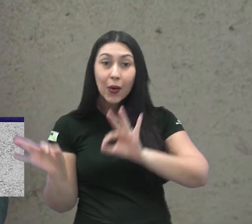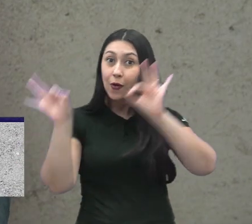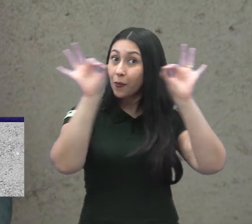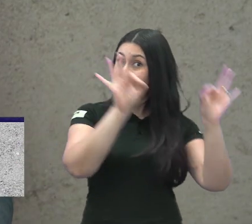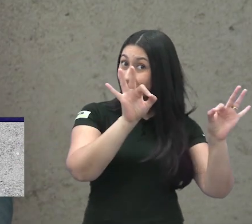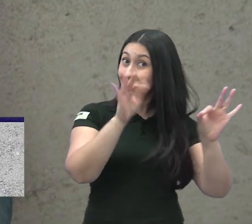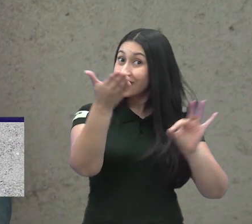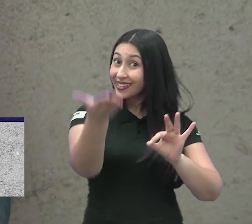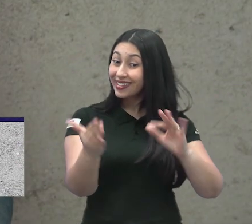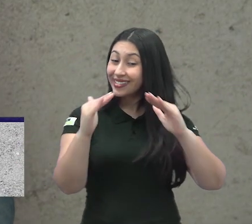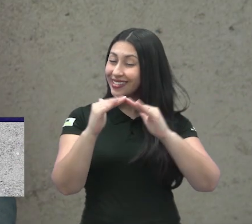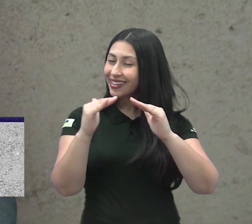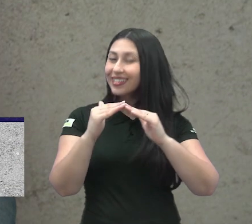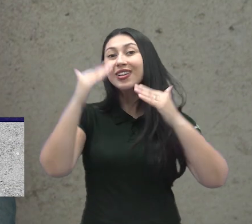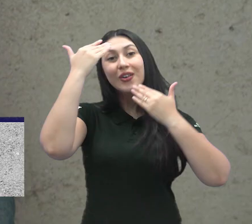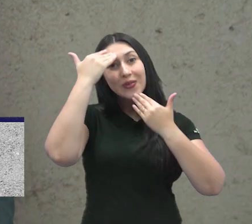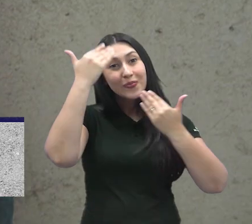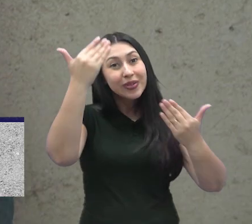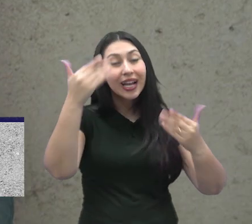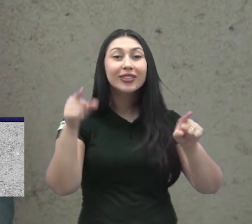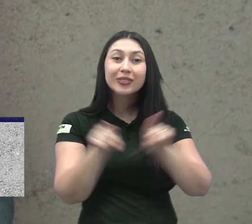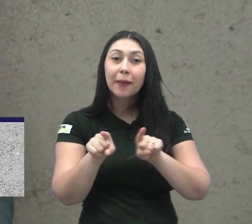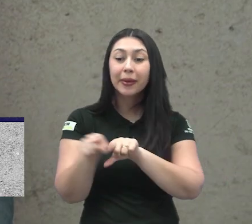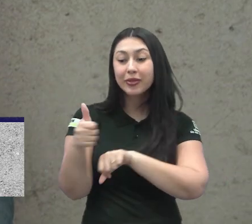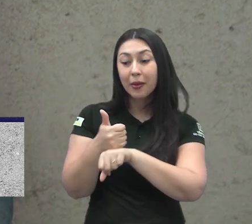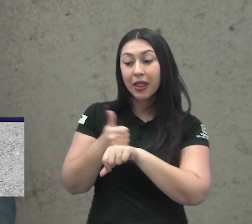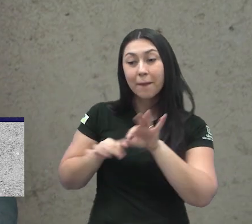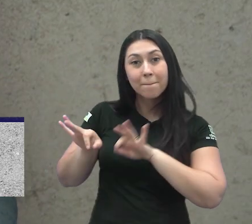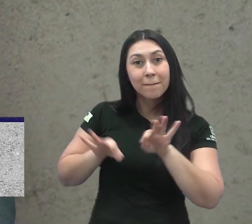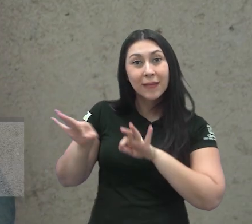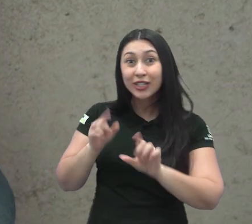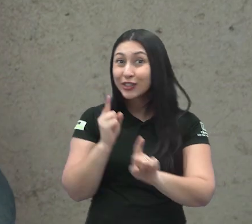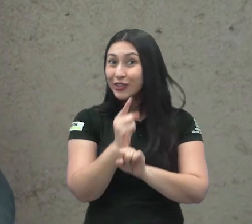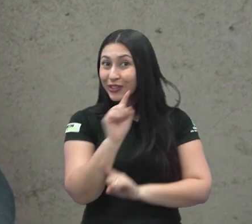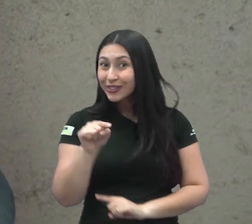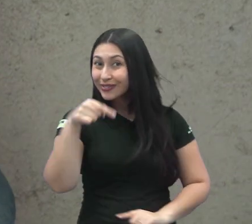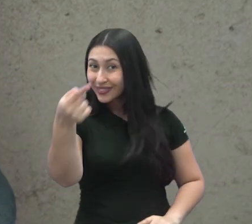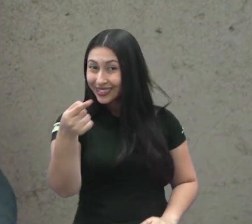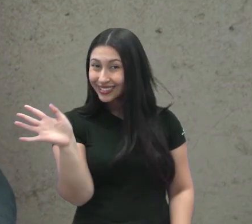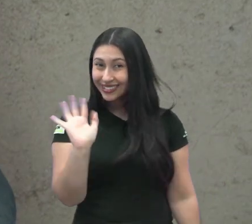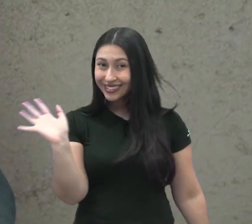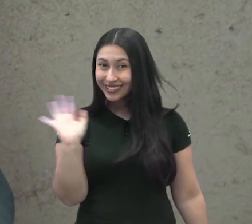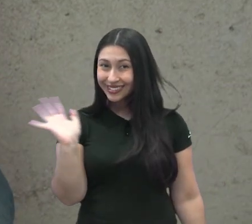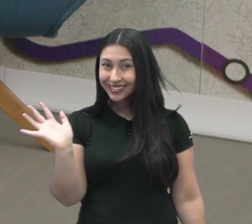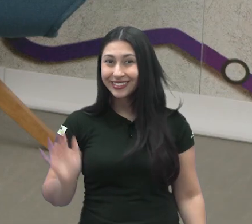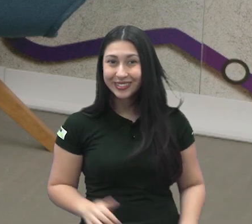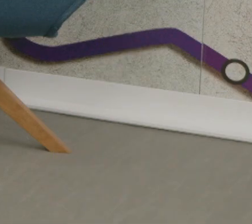está em casa. Muito obrigado a toda a produção e até o próximo Estação Mercado. Tchau!